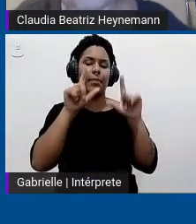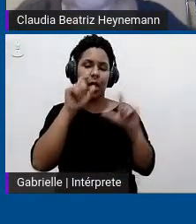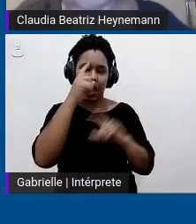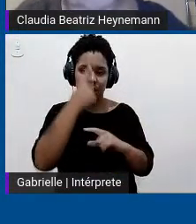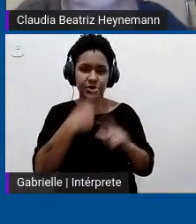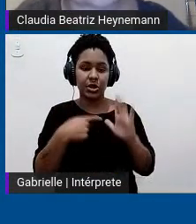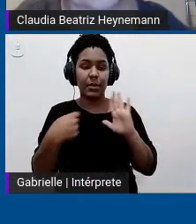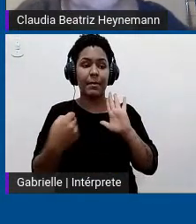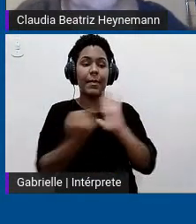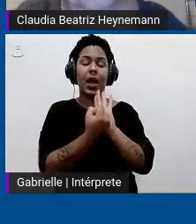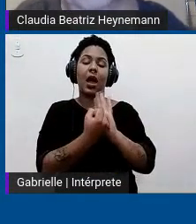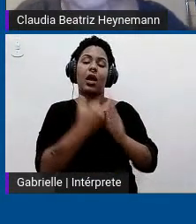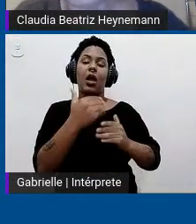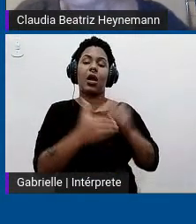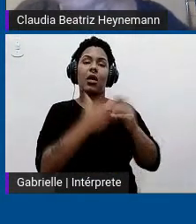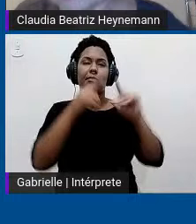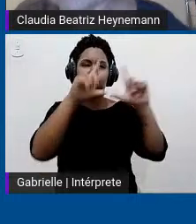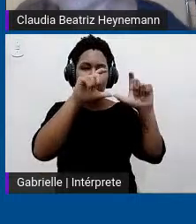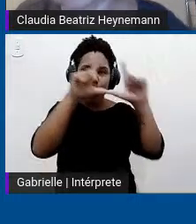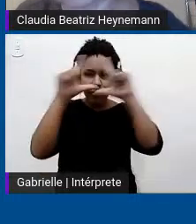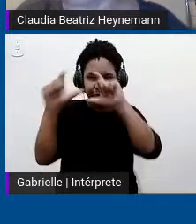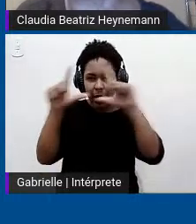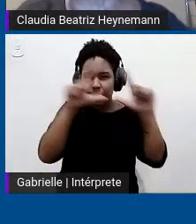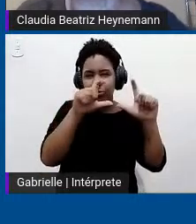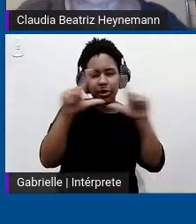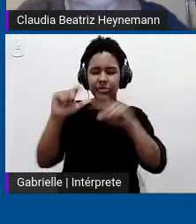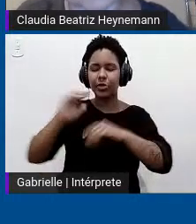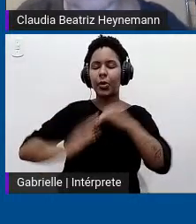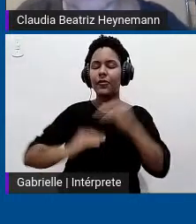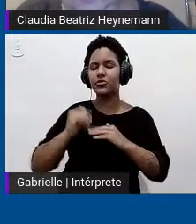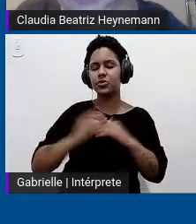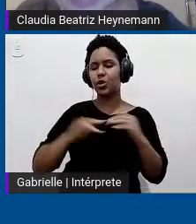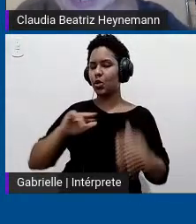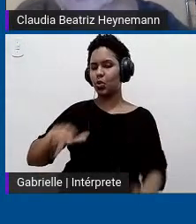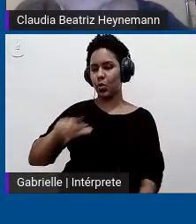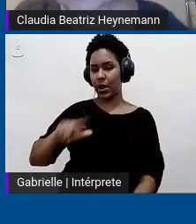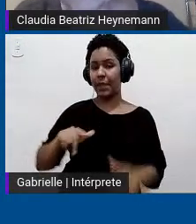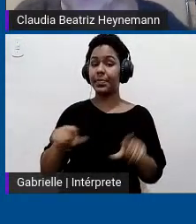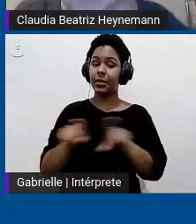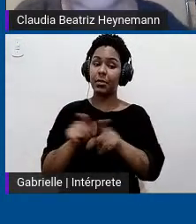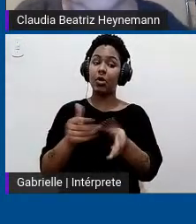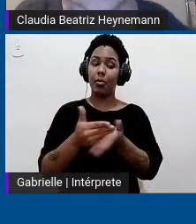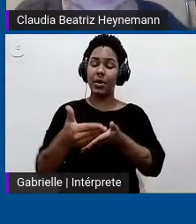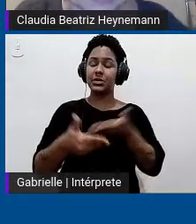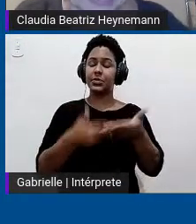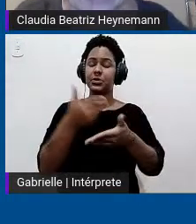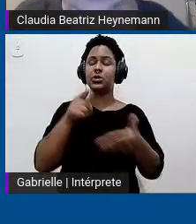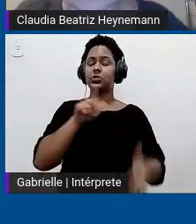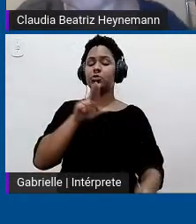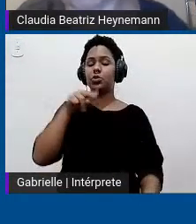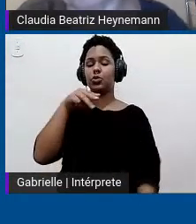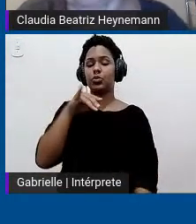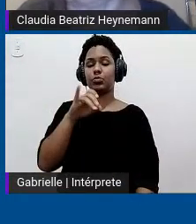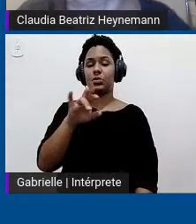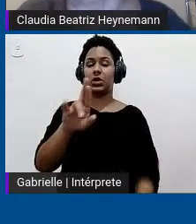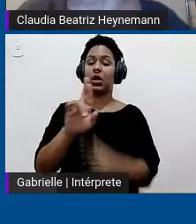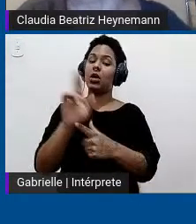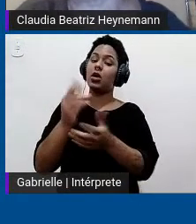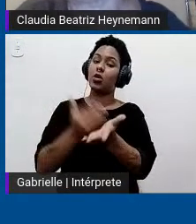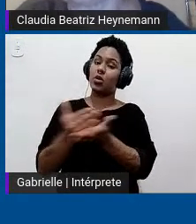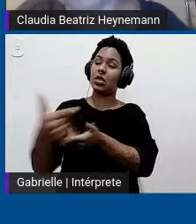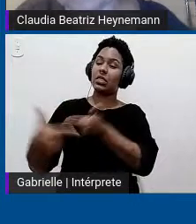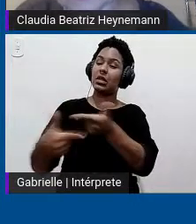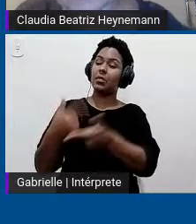de registros amadores. Insere-se nessa lógica o processo dos Lumière, o ápice da empreitada que começa nos anos